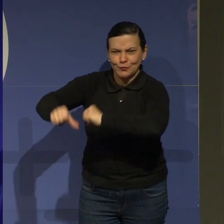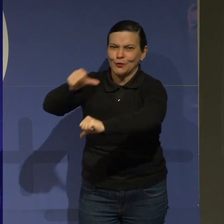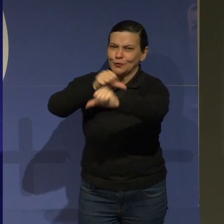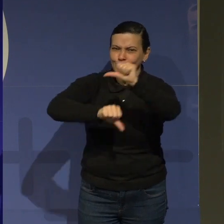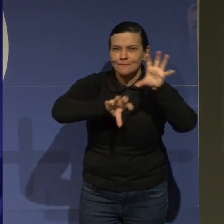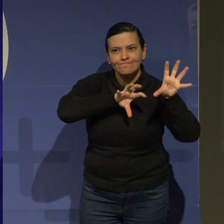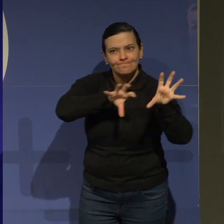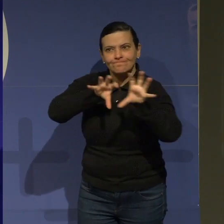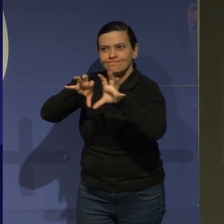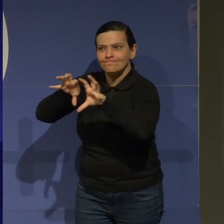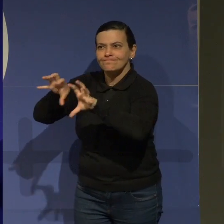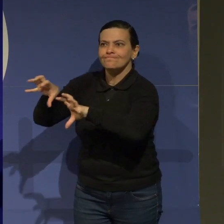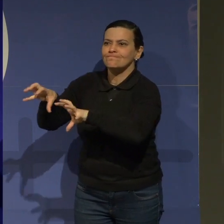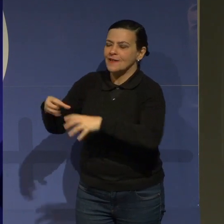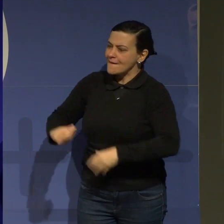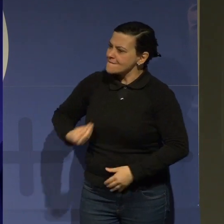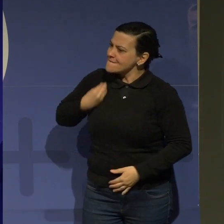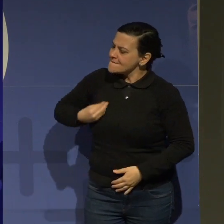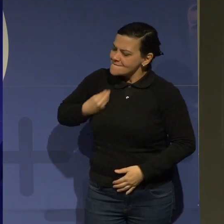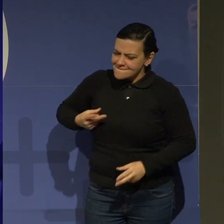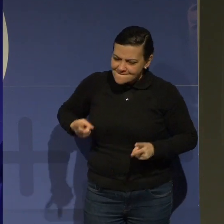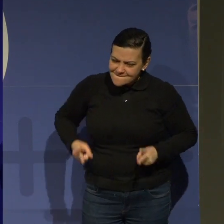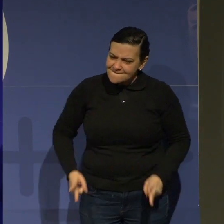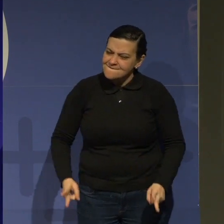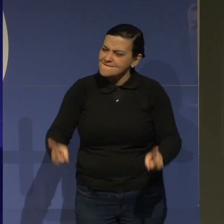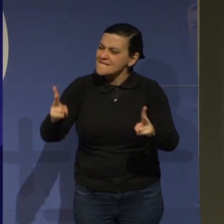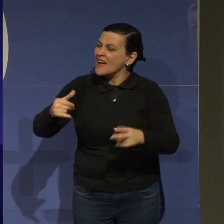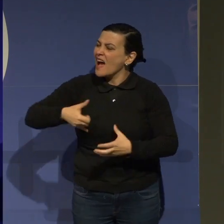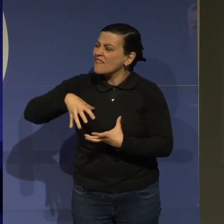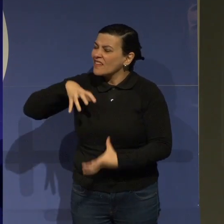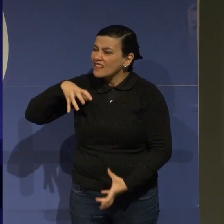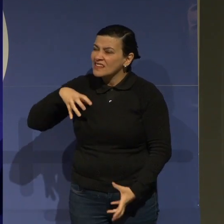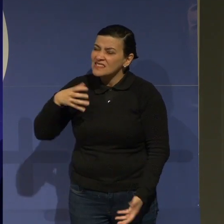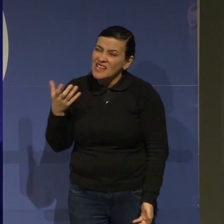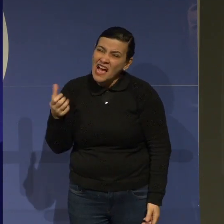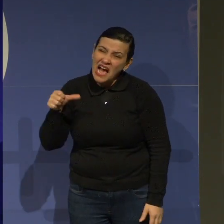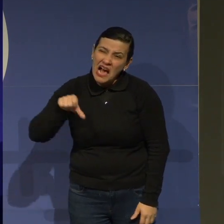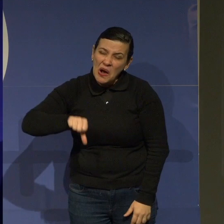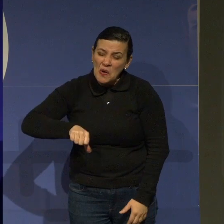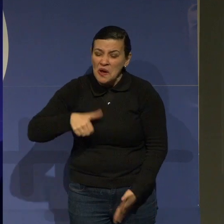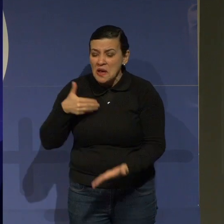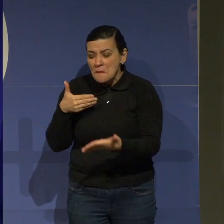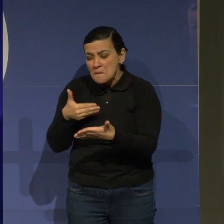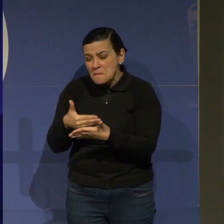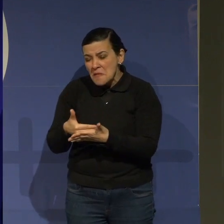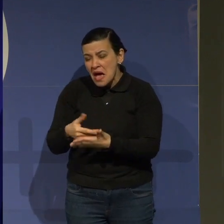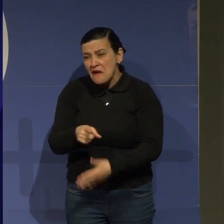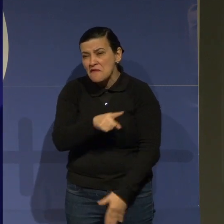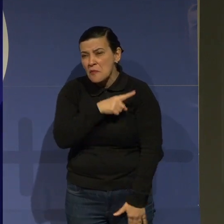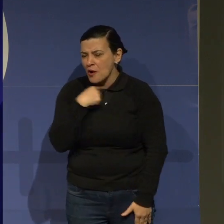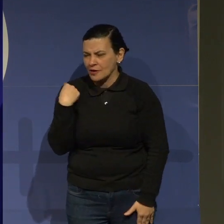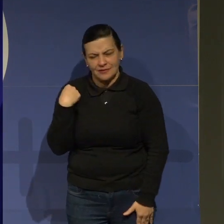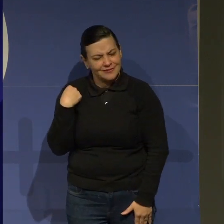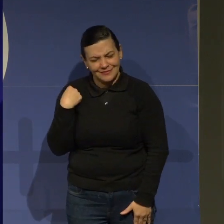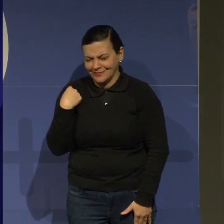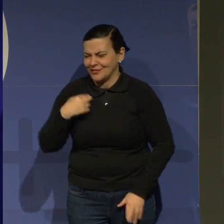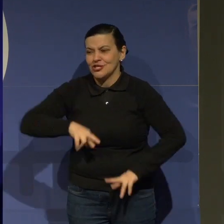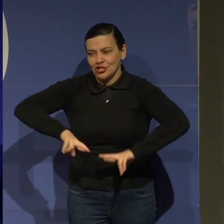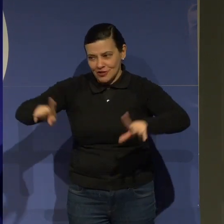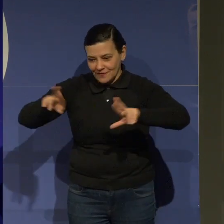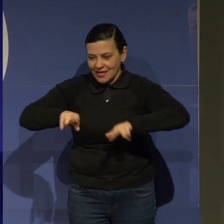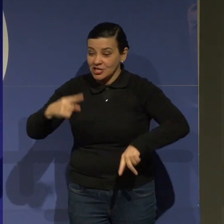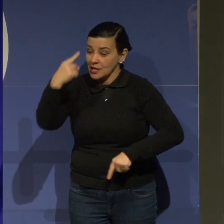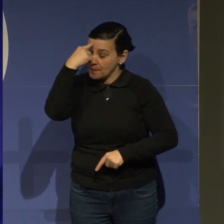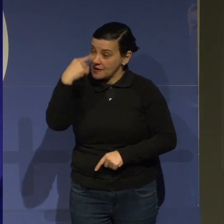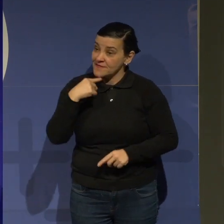razão. Distanciando a velhice de uma coisa ruim, da morte. Então, aqui são alguns perfis. Esses